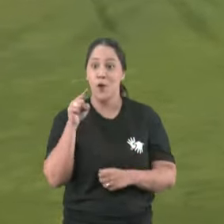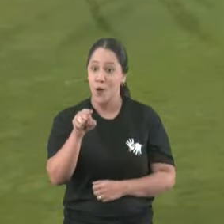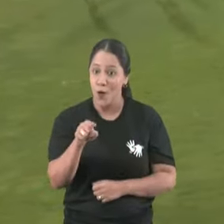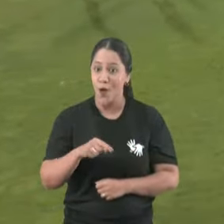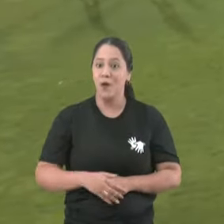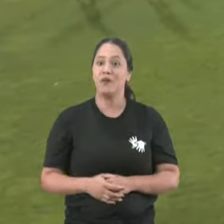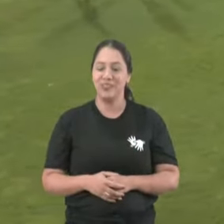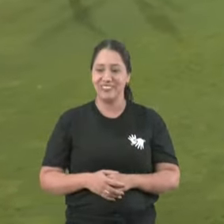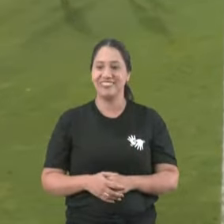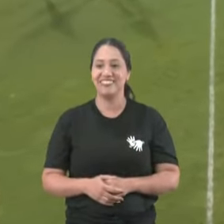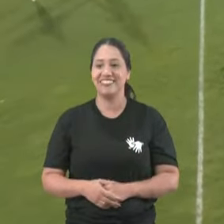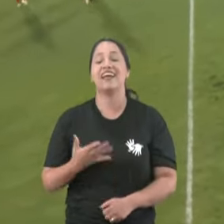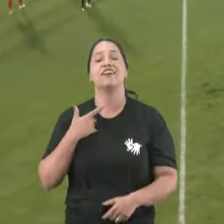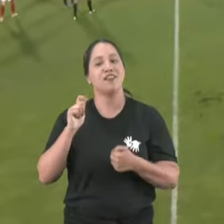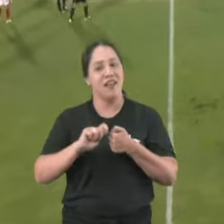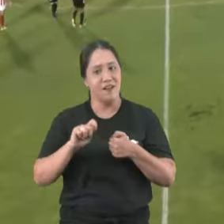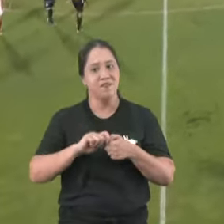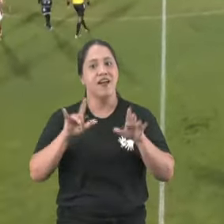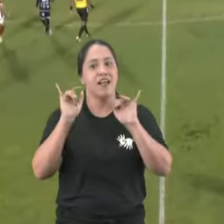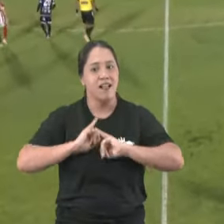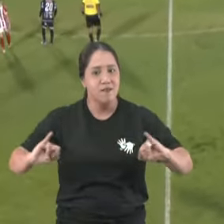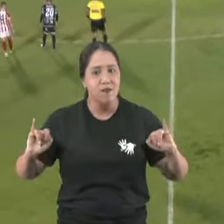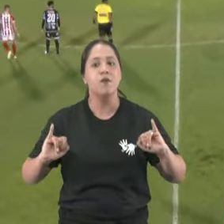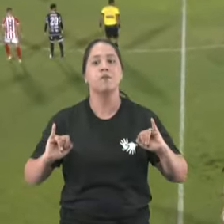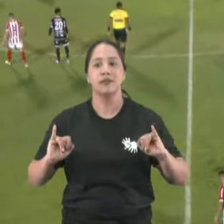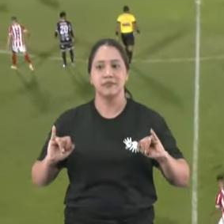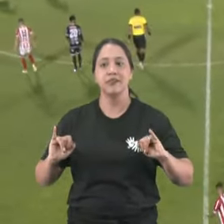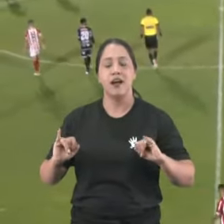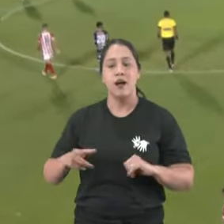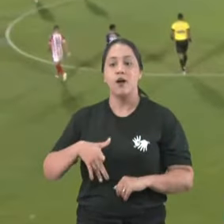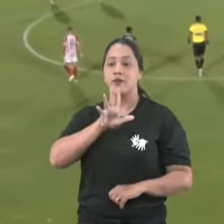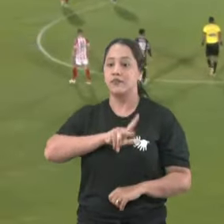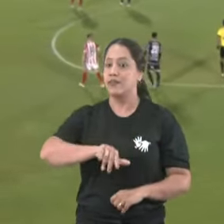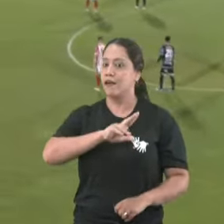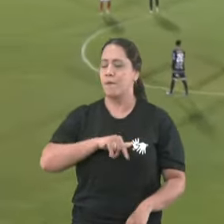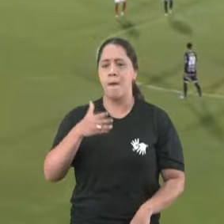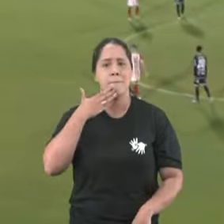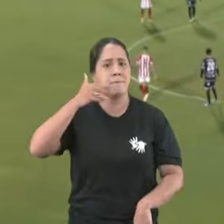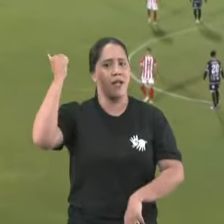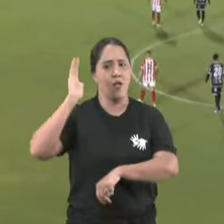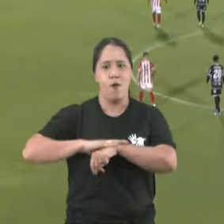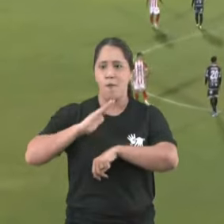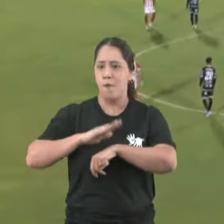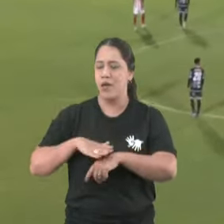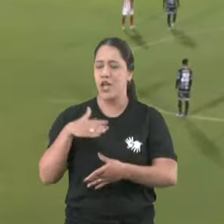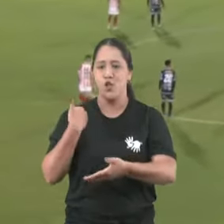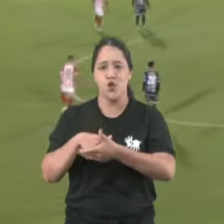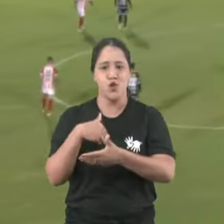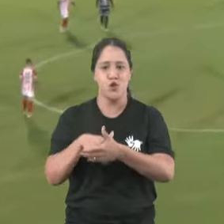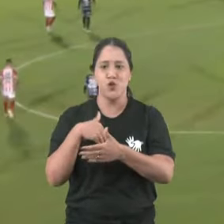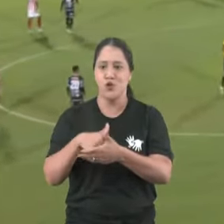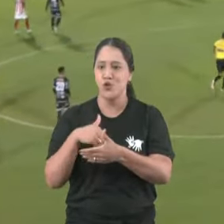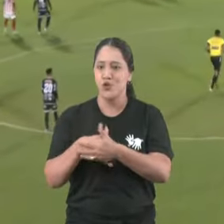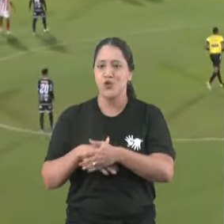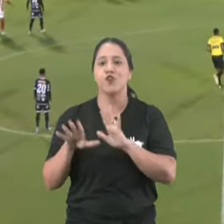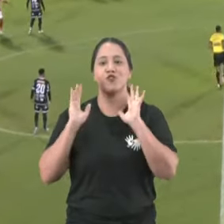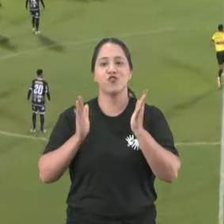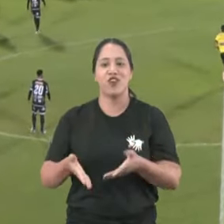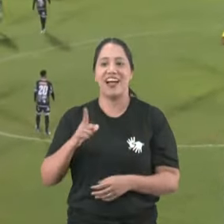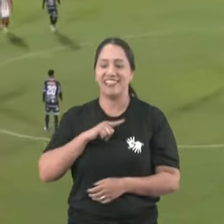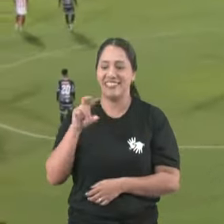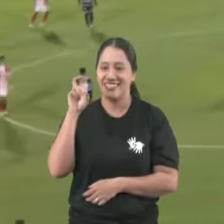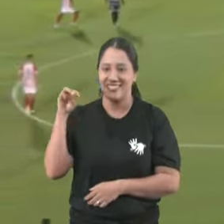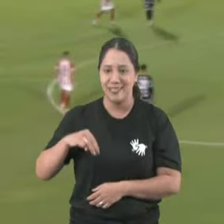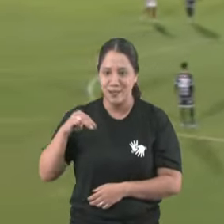Alberto! Tinha feito a informação, dito aqui, que o CRB vivia o melhor momento dele no jogo. Já faziam 5 minutos que o